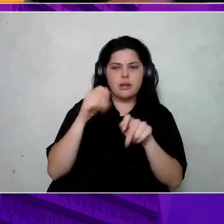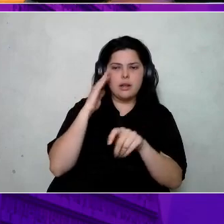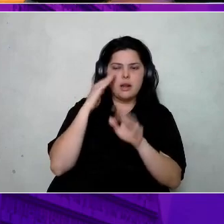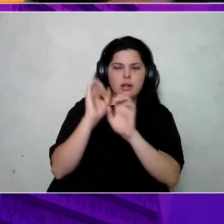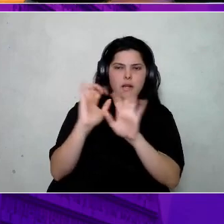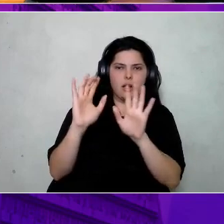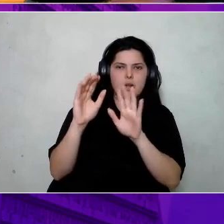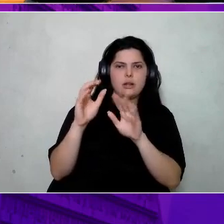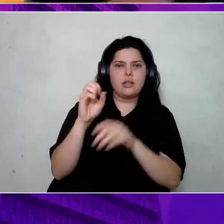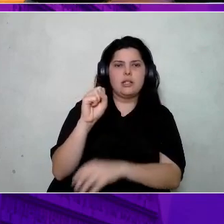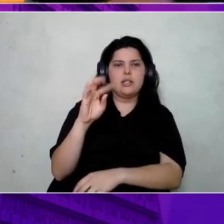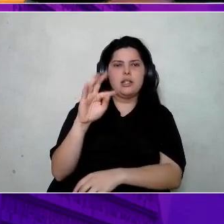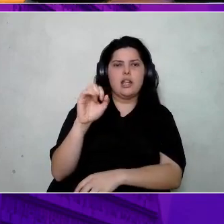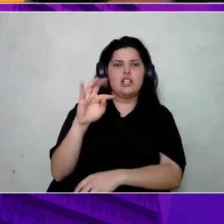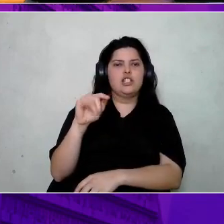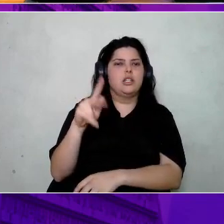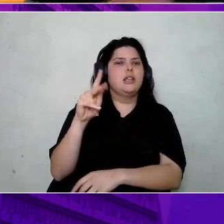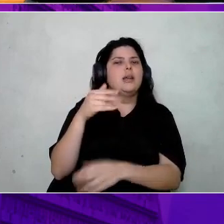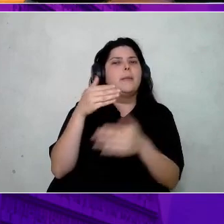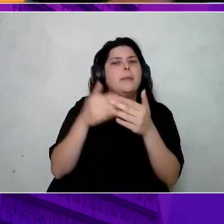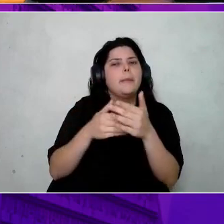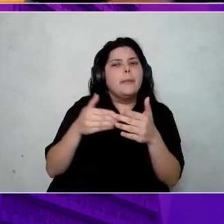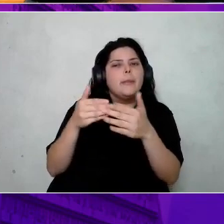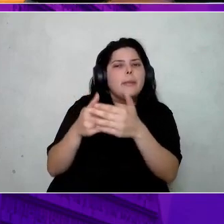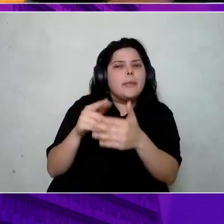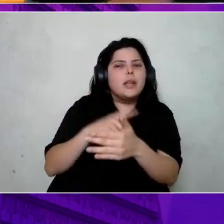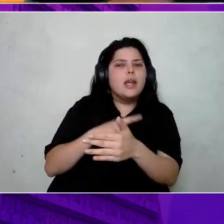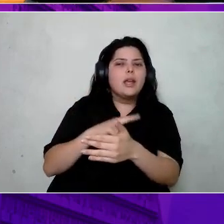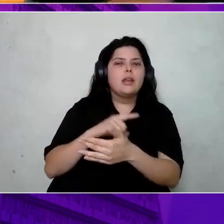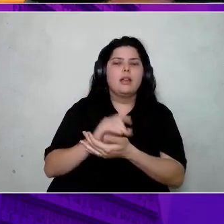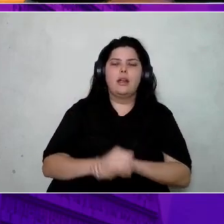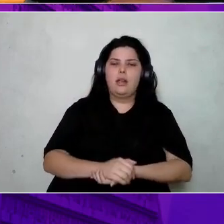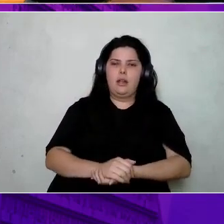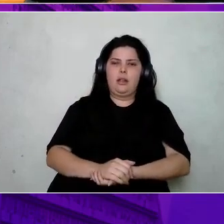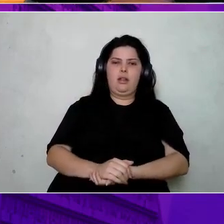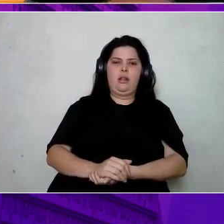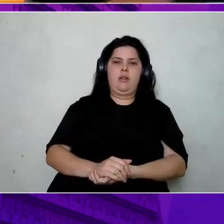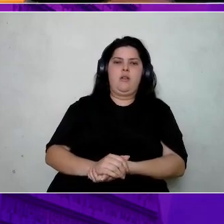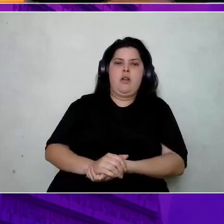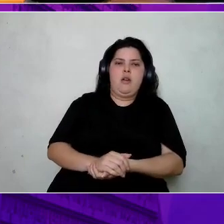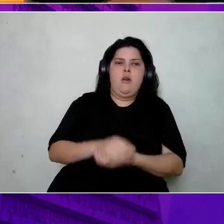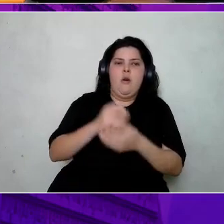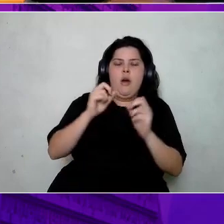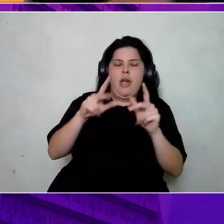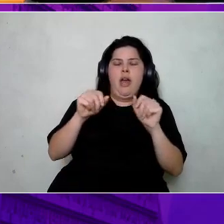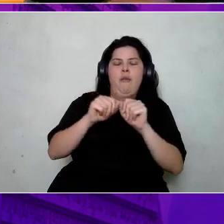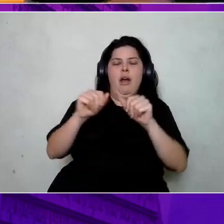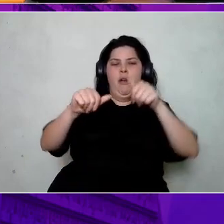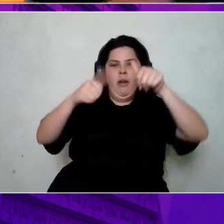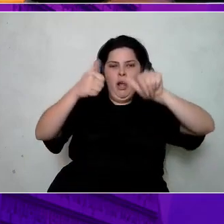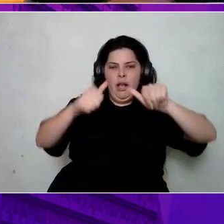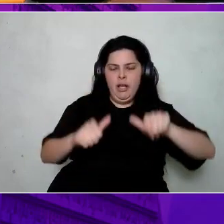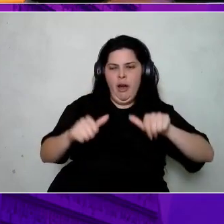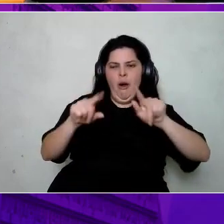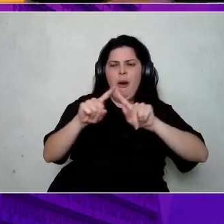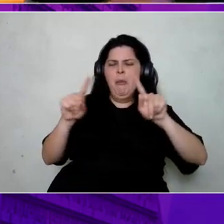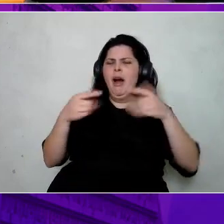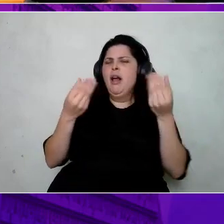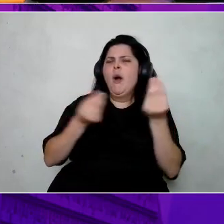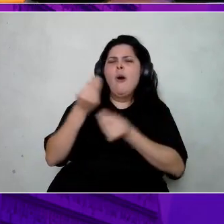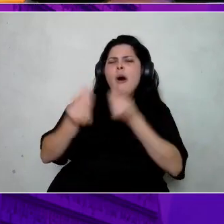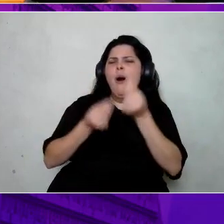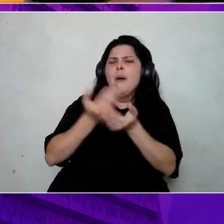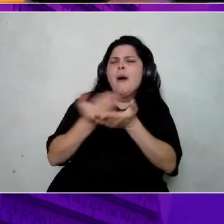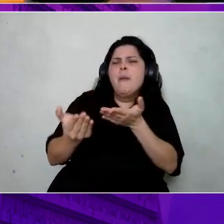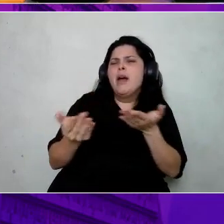tem barreiras. Né? Ainda o pessoal beleza, até faz o mapeamento todo do Static, mas aí, pô, mas como é que começa? Por onde que vai?